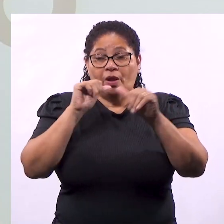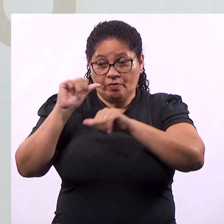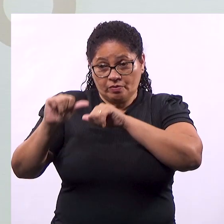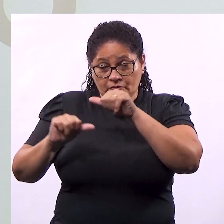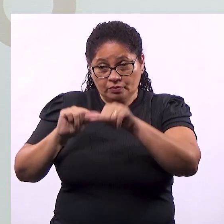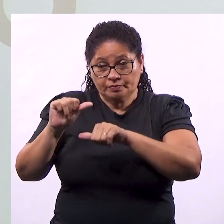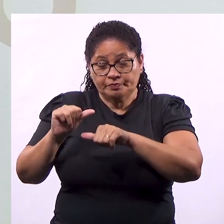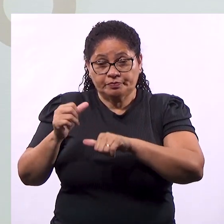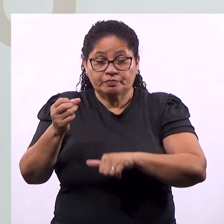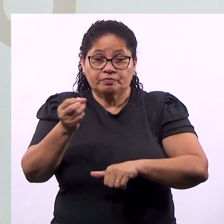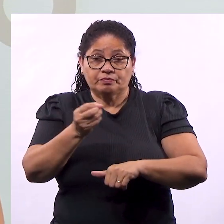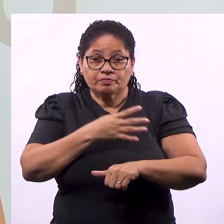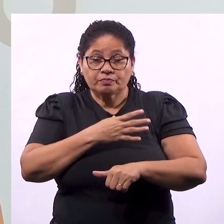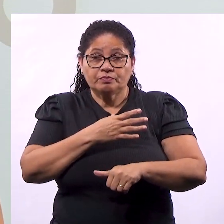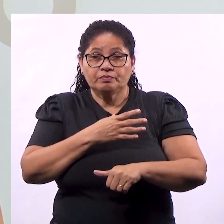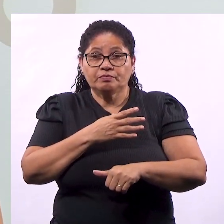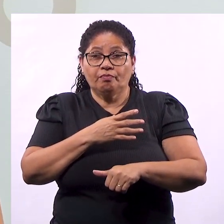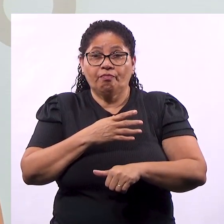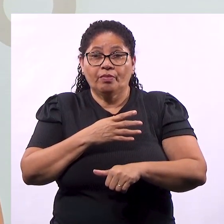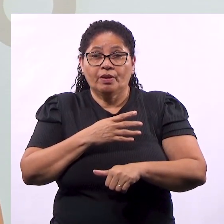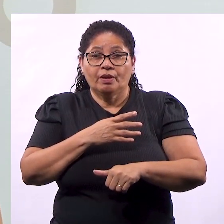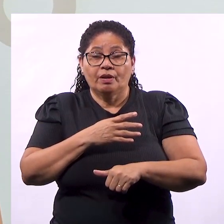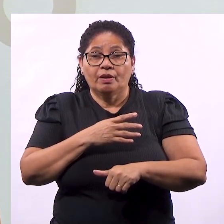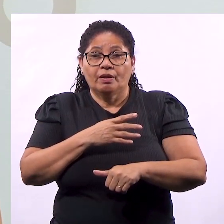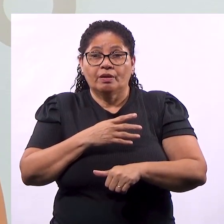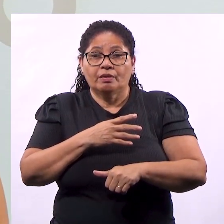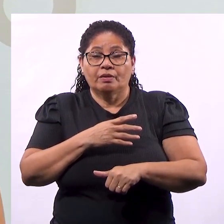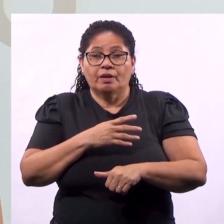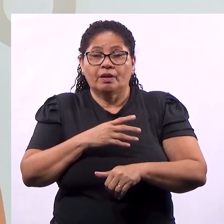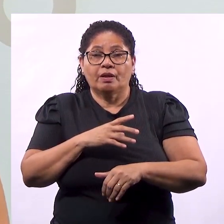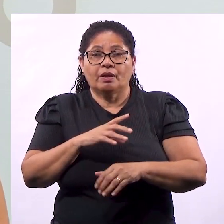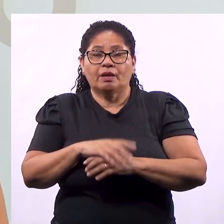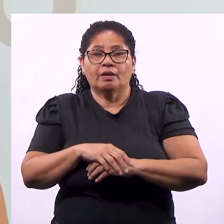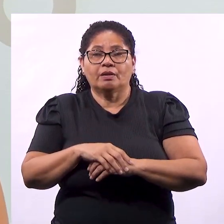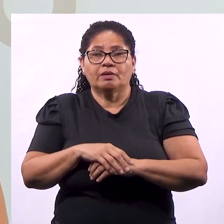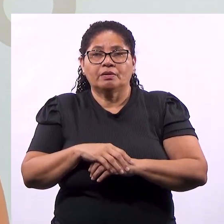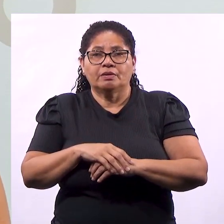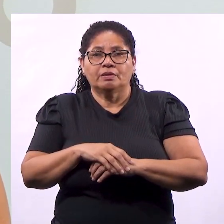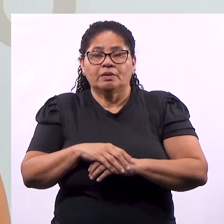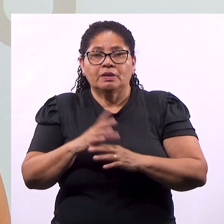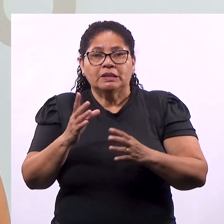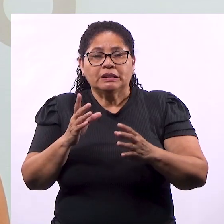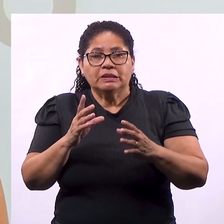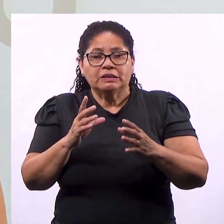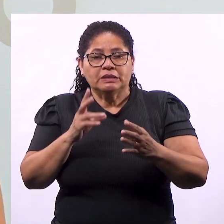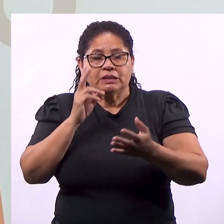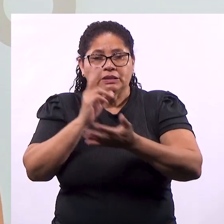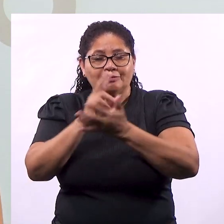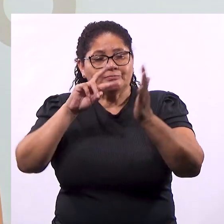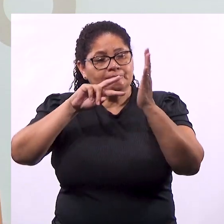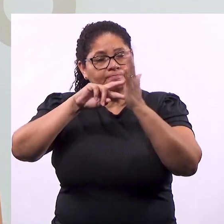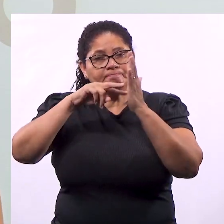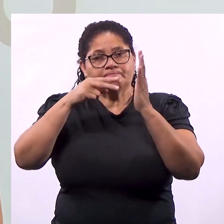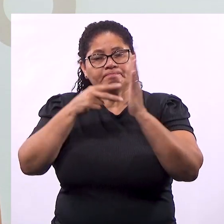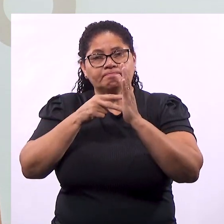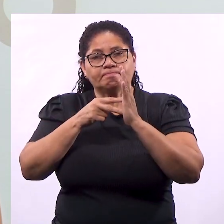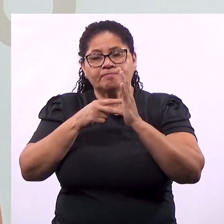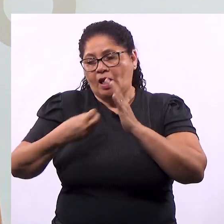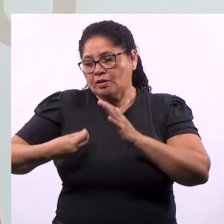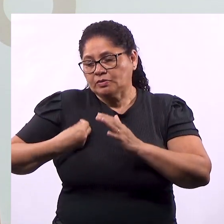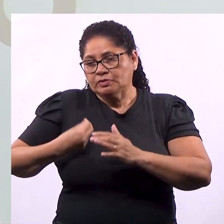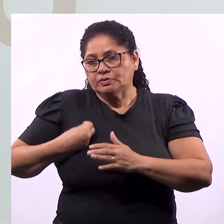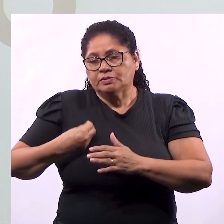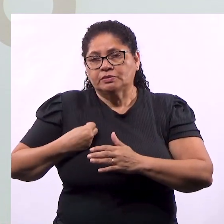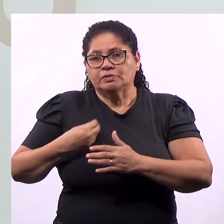avaliação renovável ela ela vem bastante do Design Sync que a ideia de dar significado